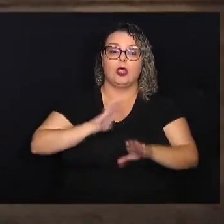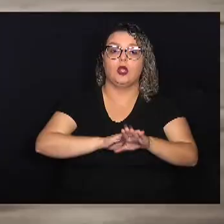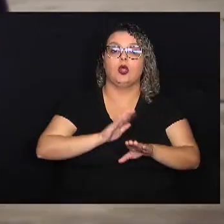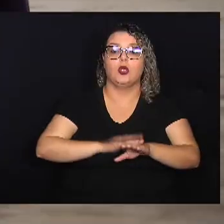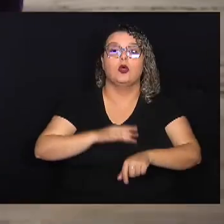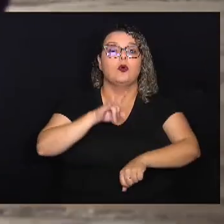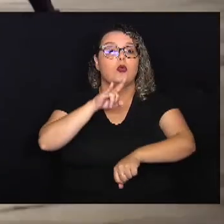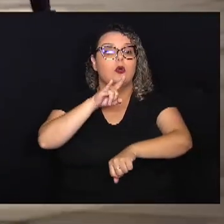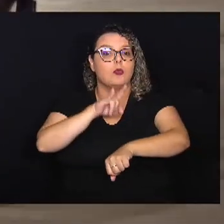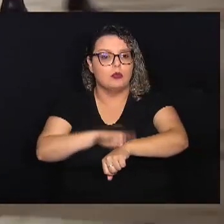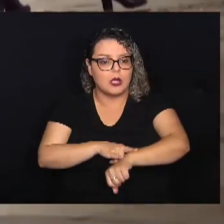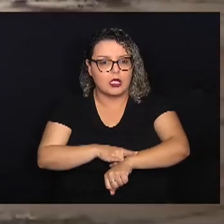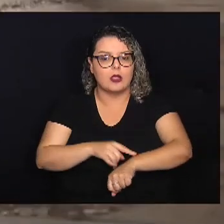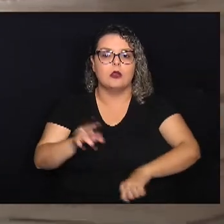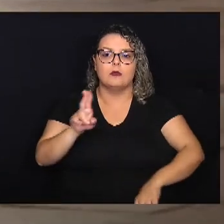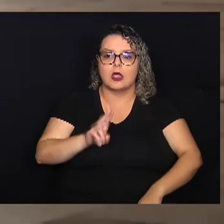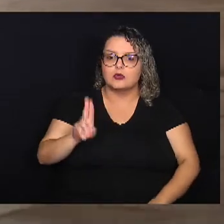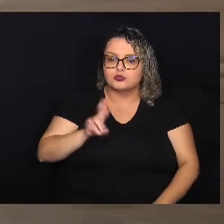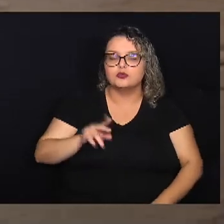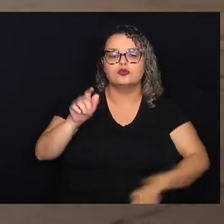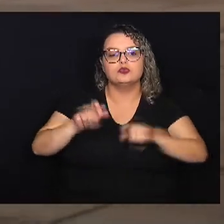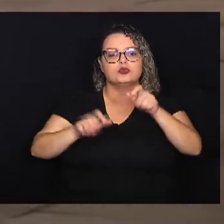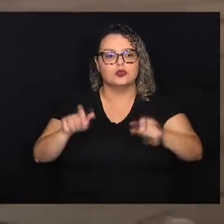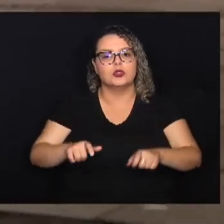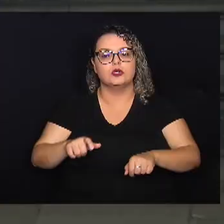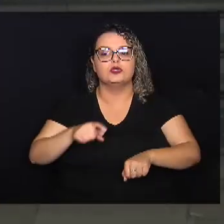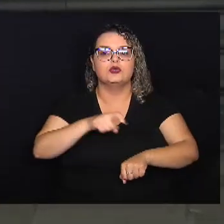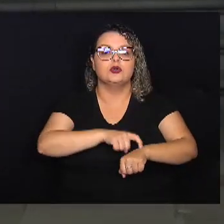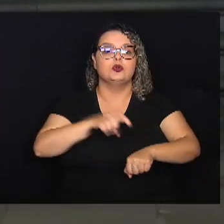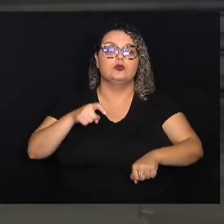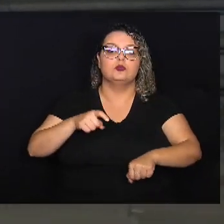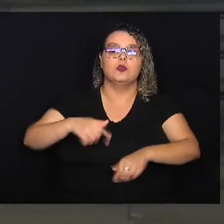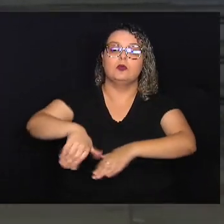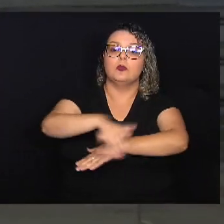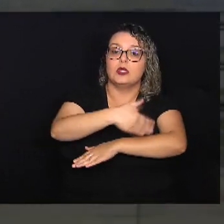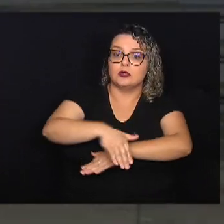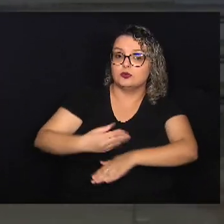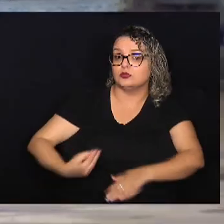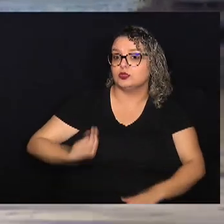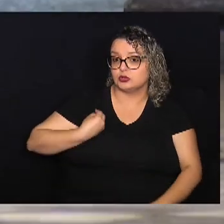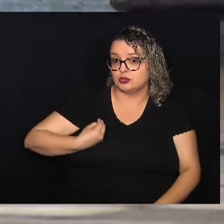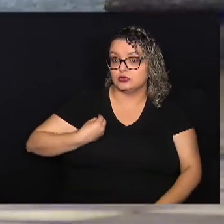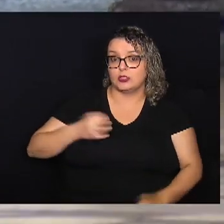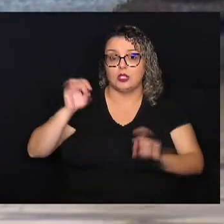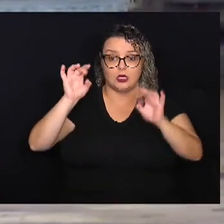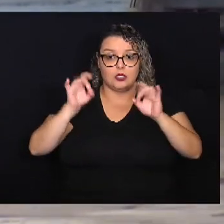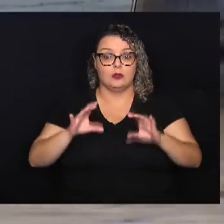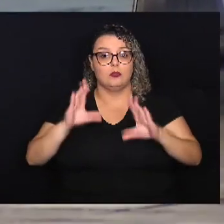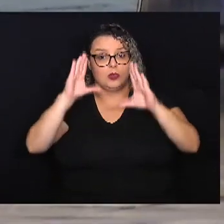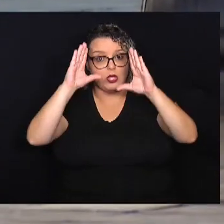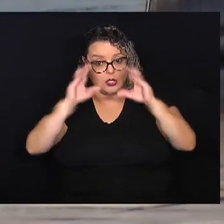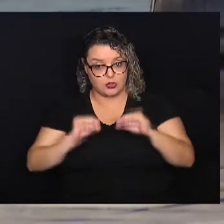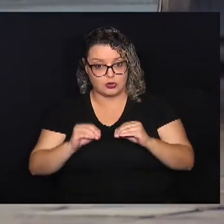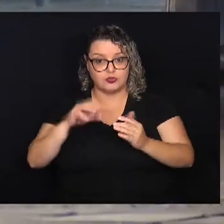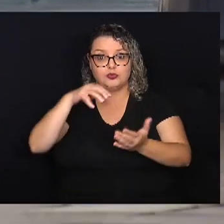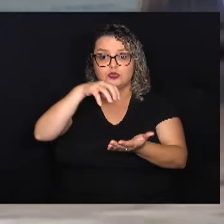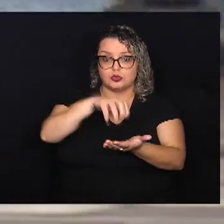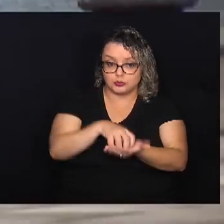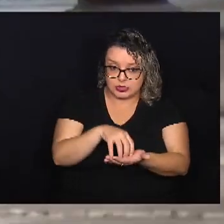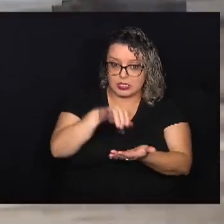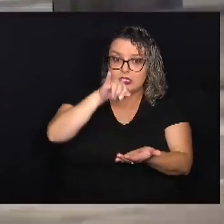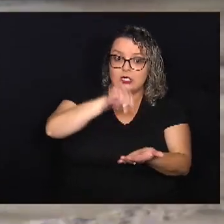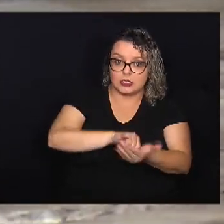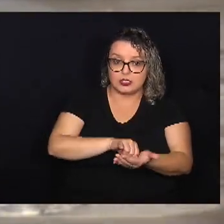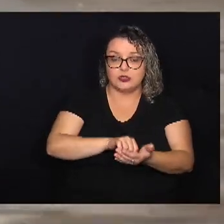banheiros para a utilização de pessoas que estão em situação de rua, em especial durante a noite, no centro, em um